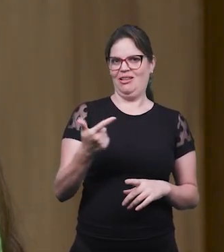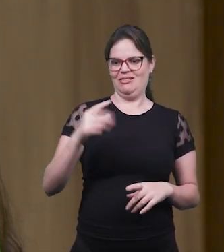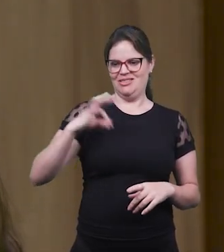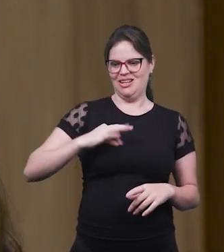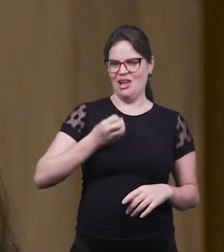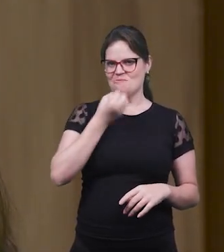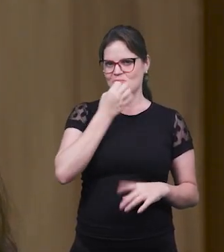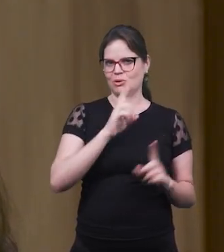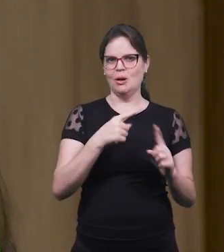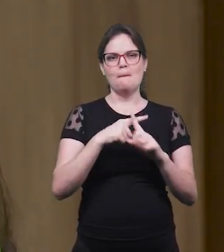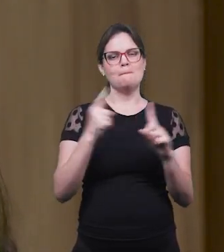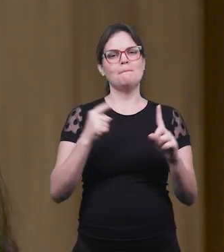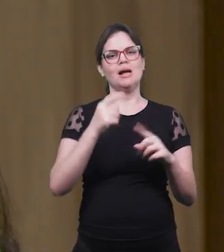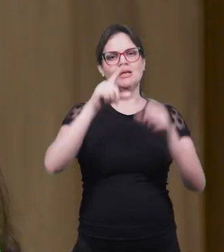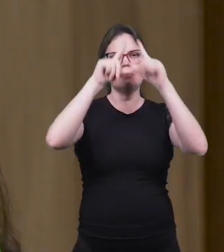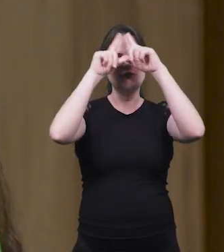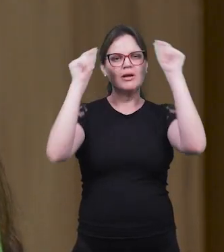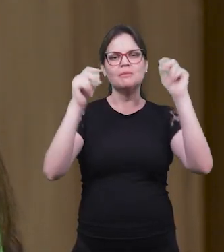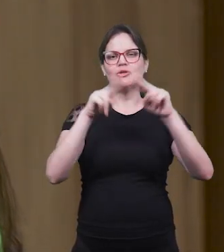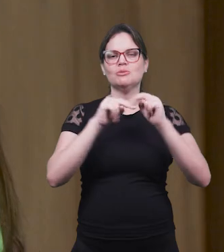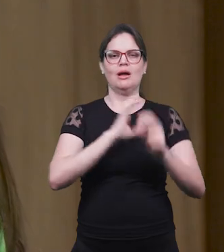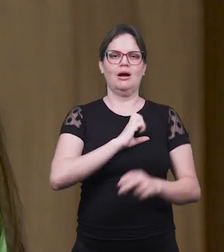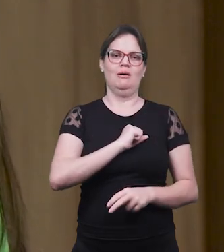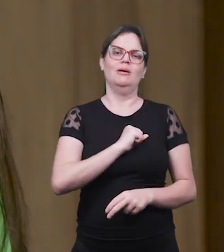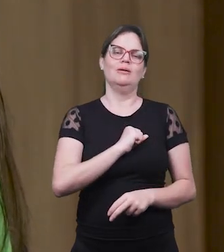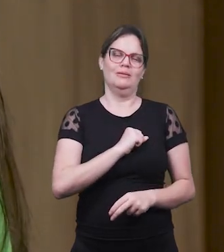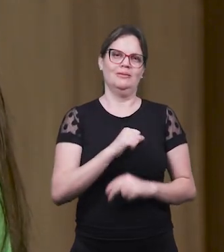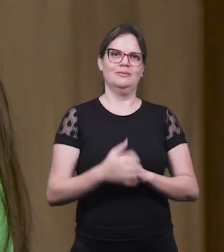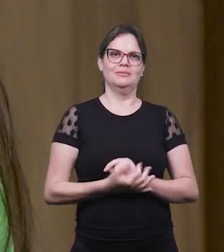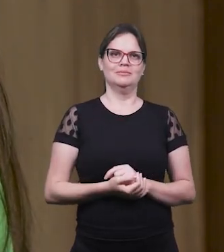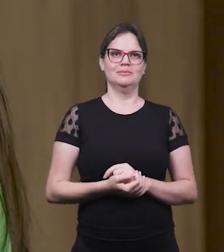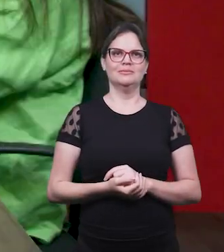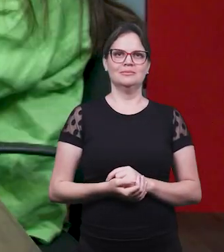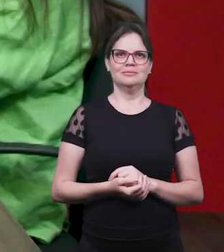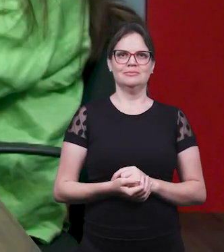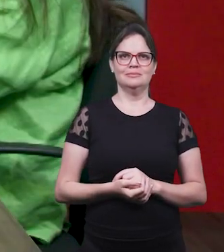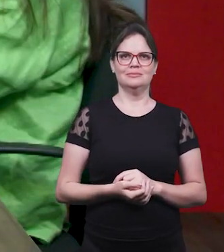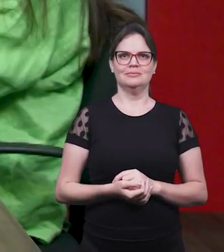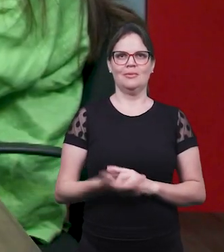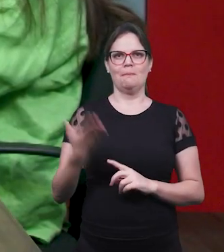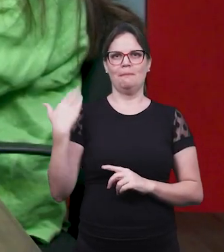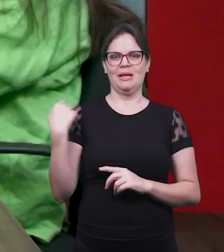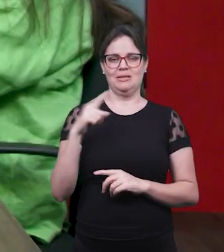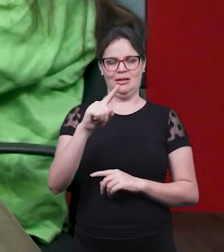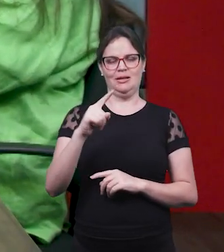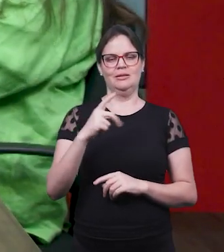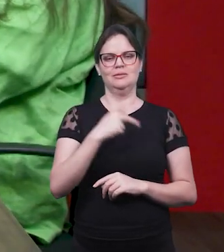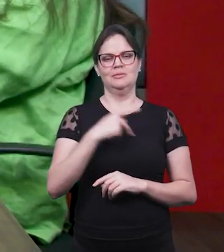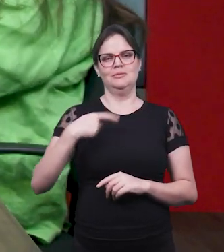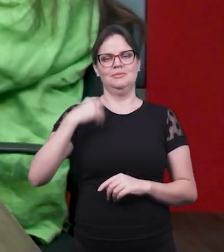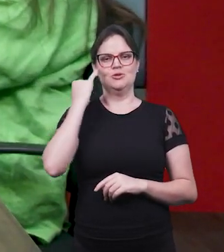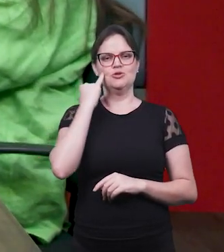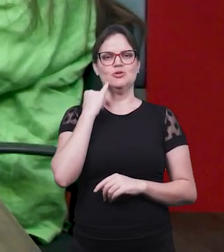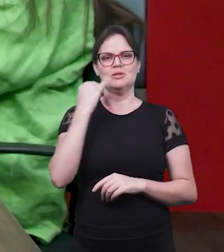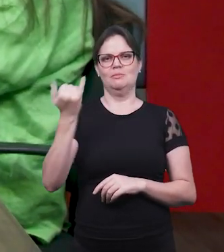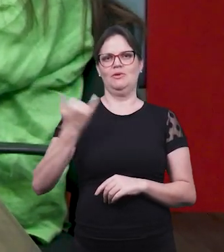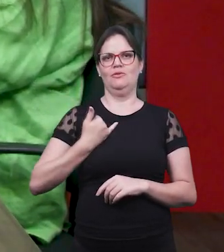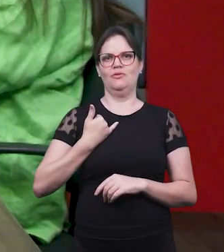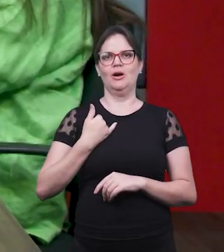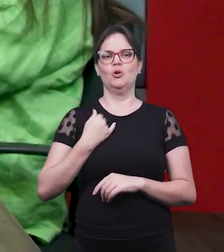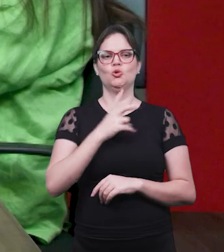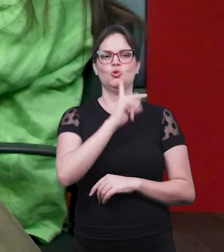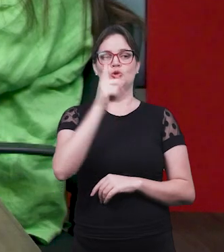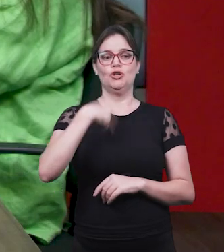faz enfermagem por amor. E na época o Júnior até falou comigo assim, quando eu estava subindo para